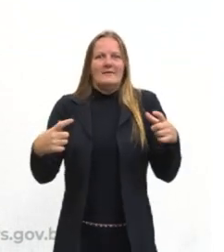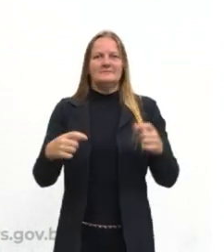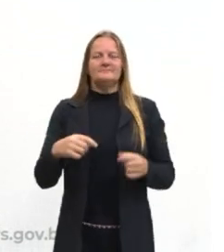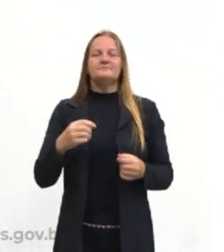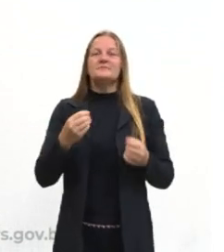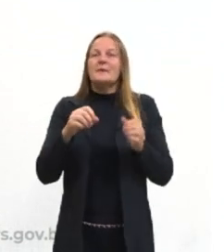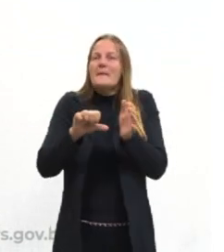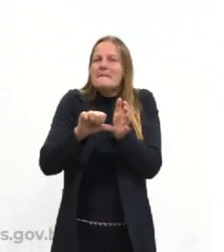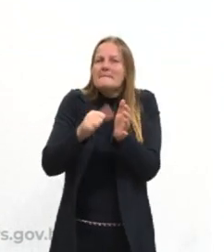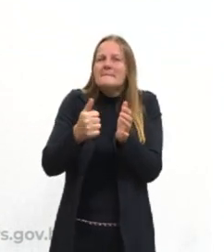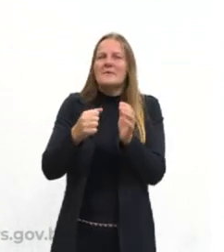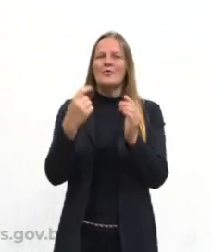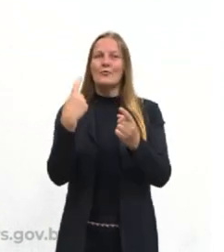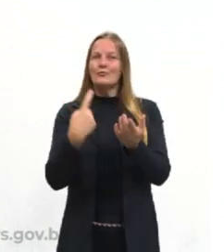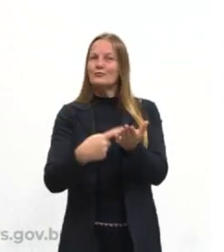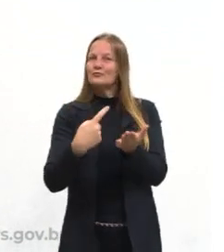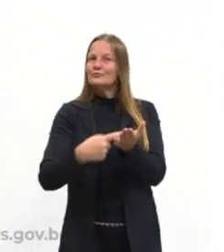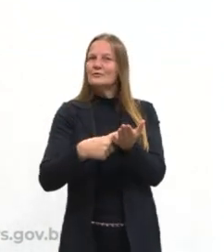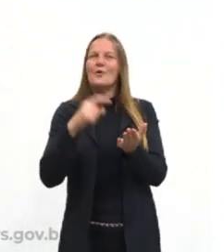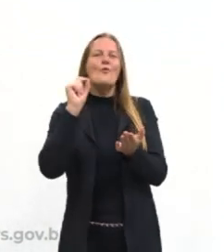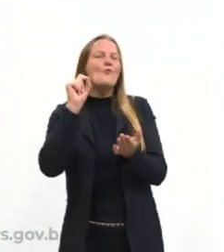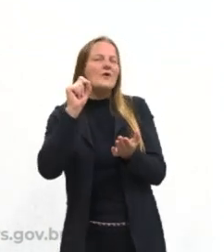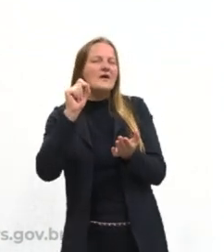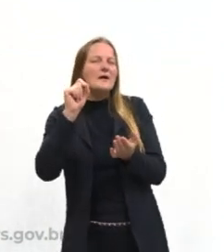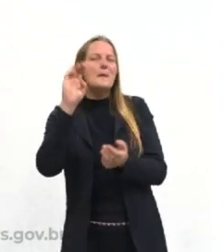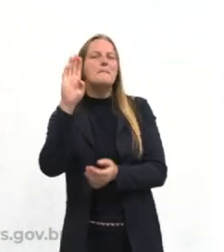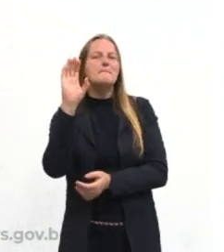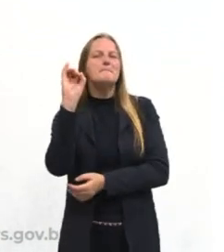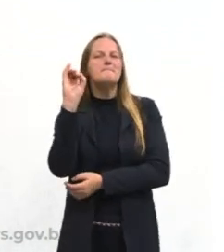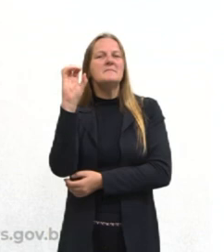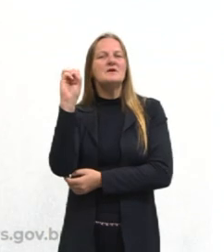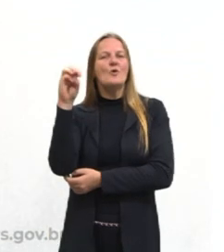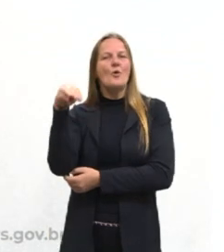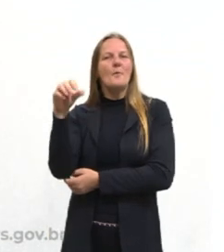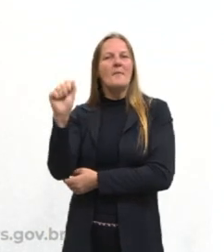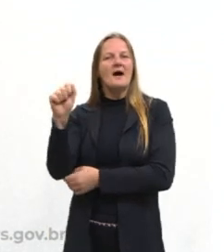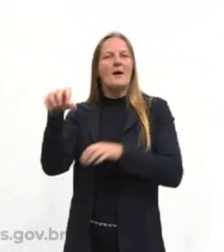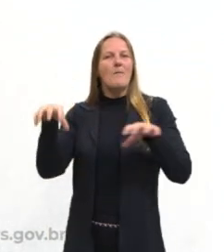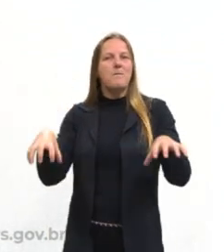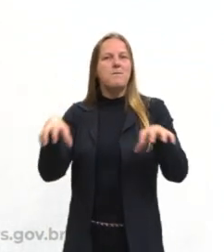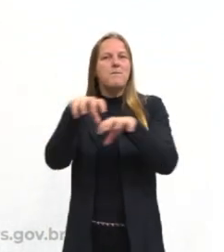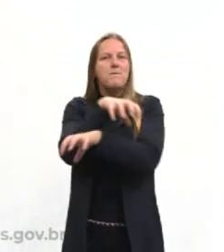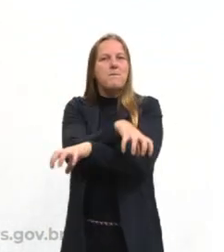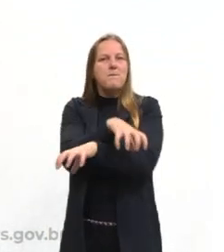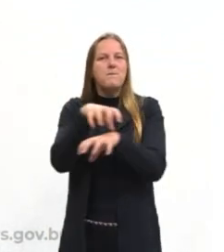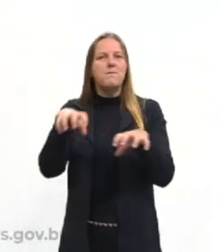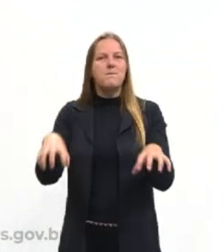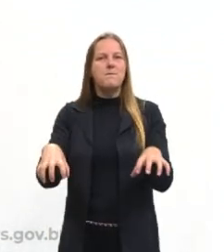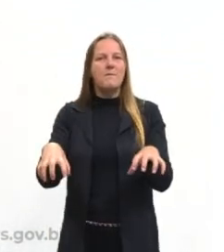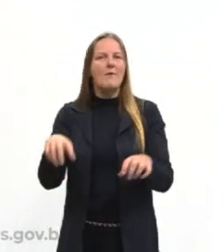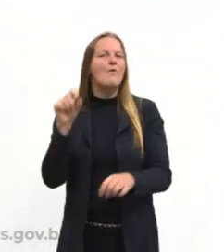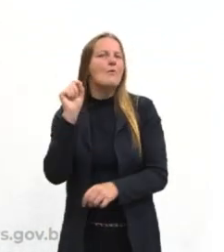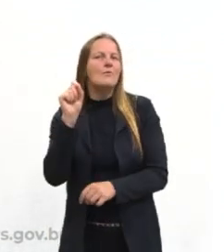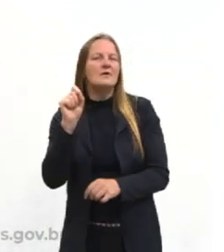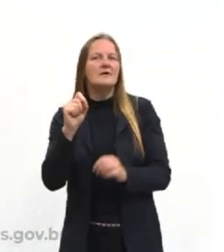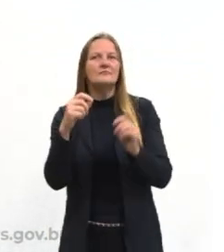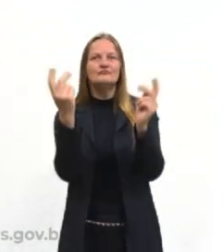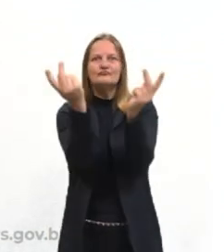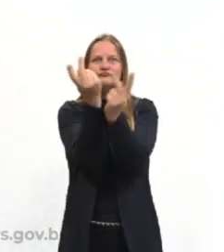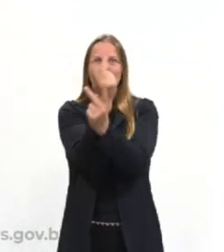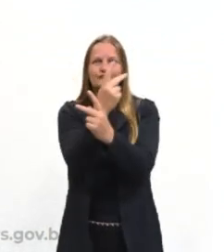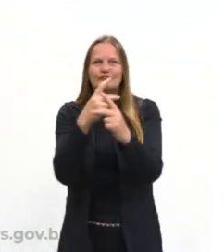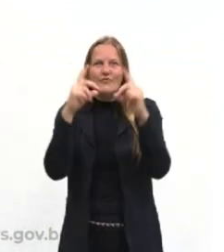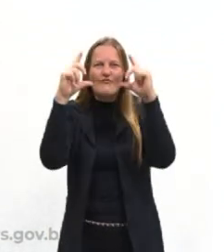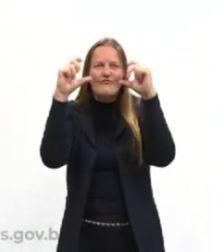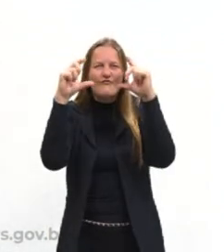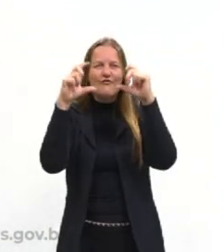é bom Primeiro vamos combinar que que é um bioma é o trouxe aqui algumas fotos para mostrar para vocês algumas imagens né de